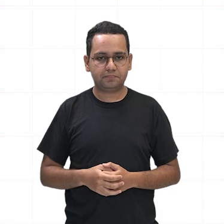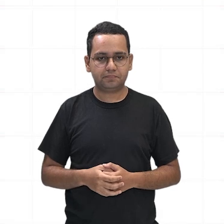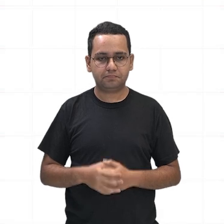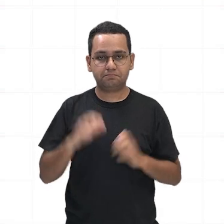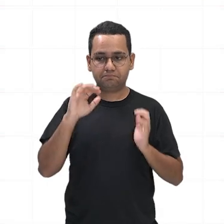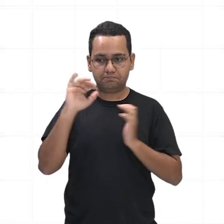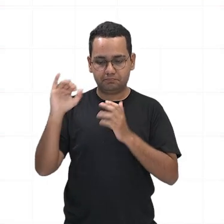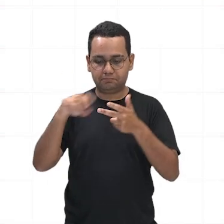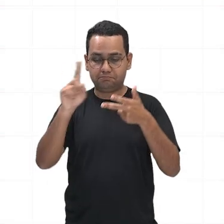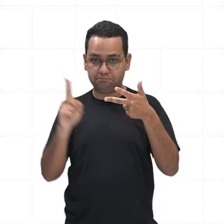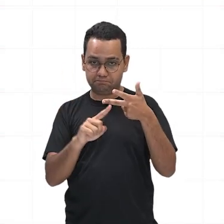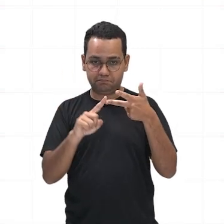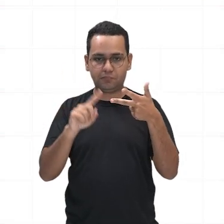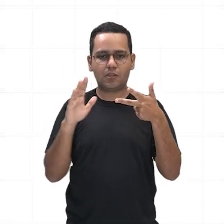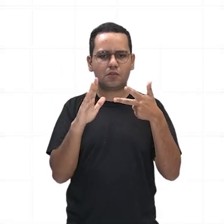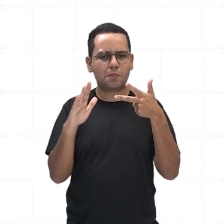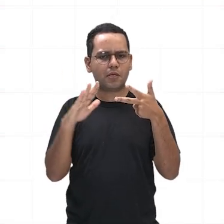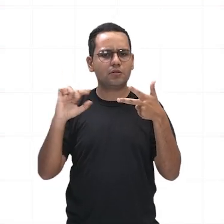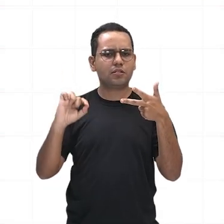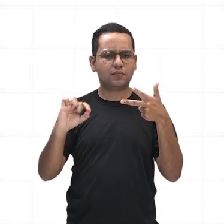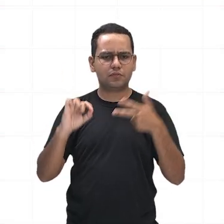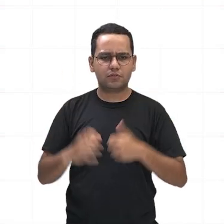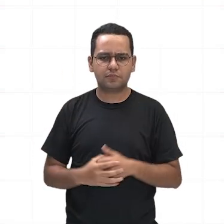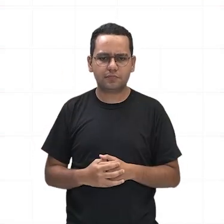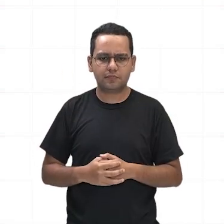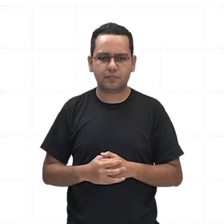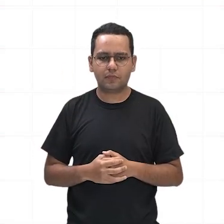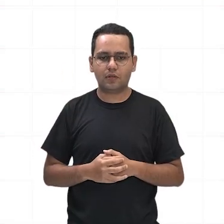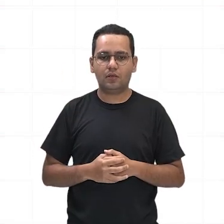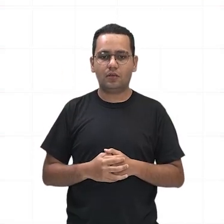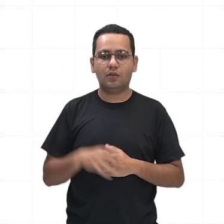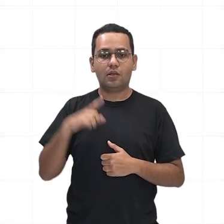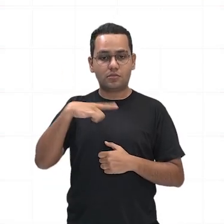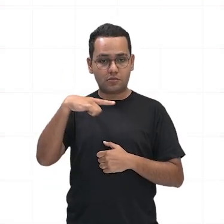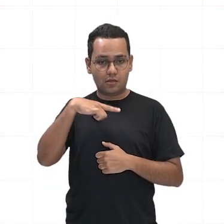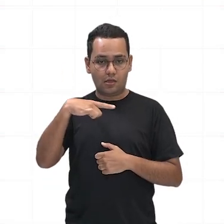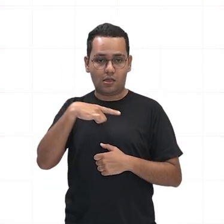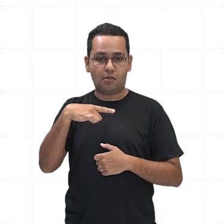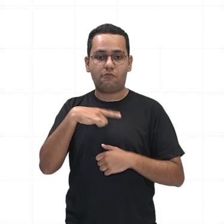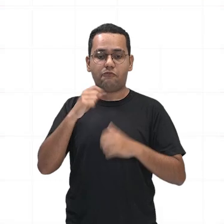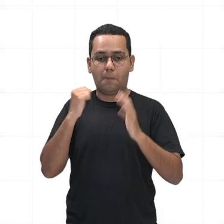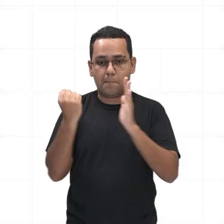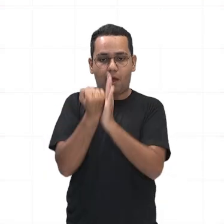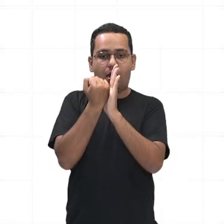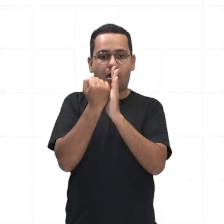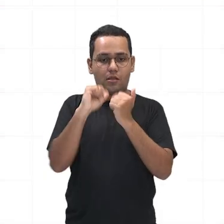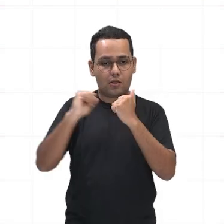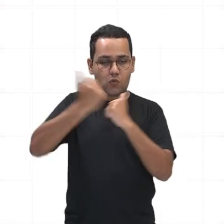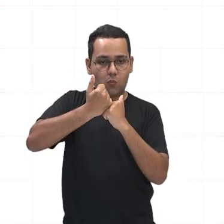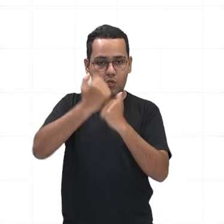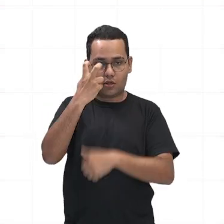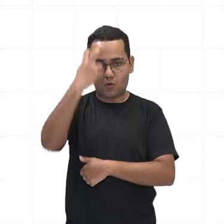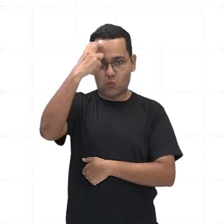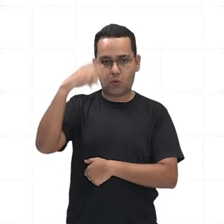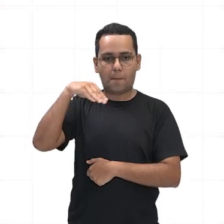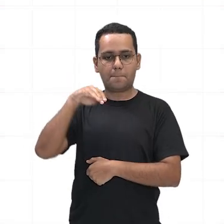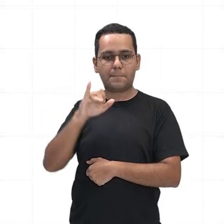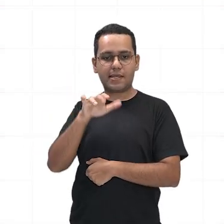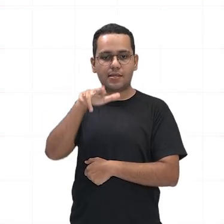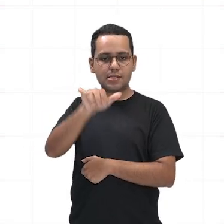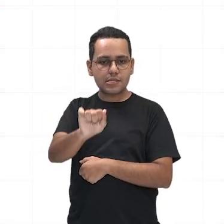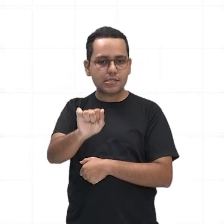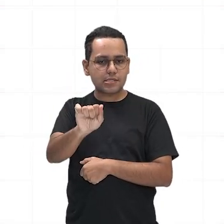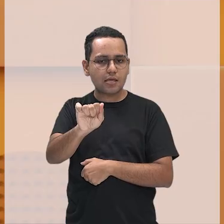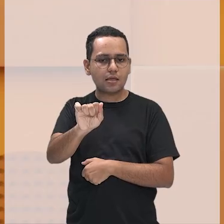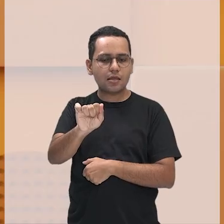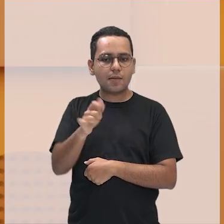essa fase, ela marcou a substituição da cultura micênica pela gentílica, exatamente porque ela é ligada, então,